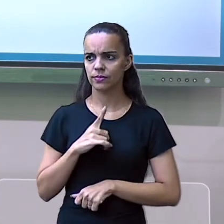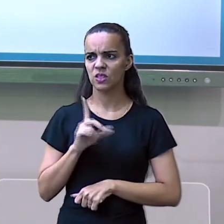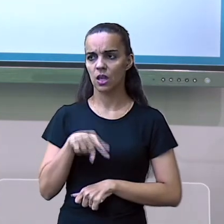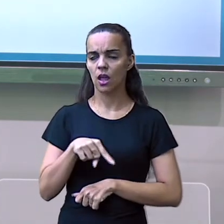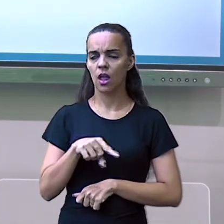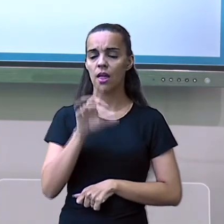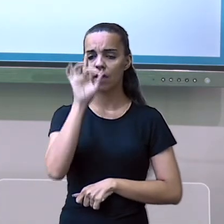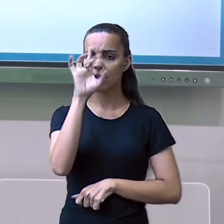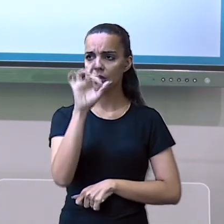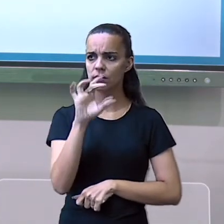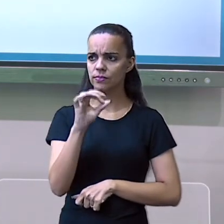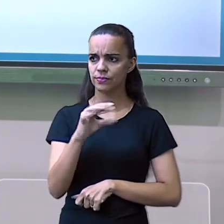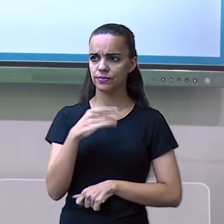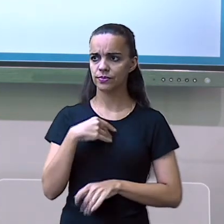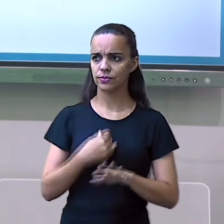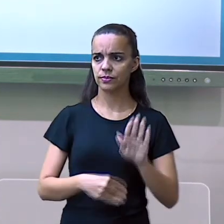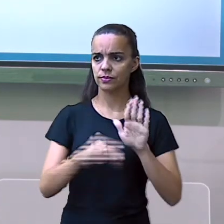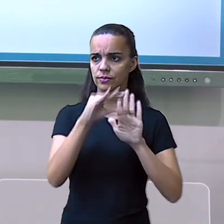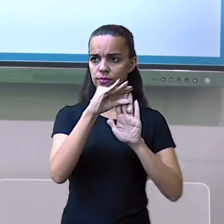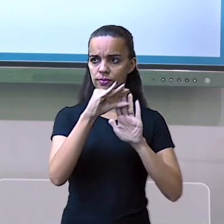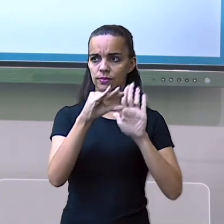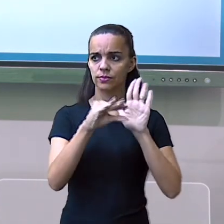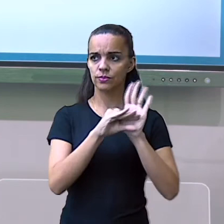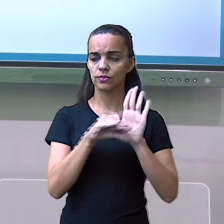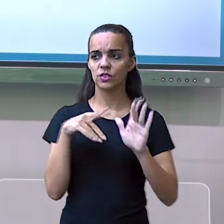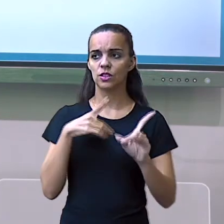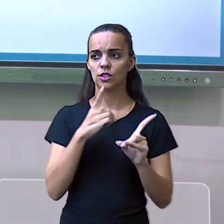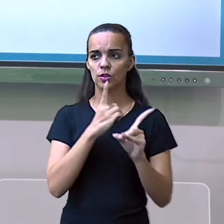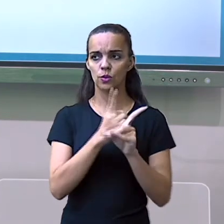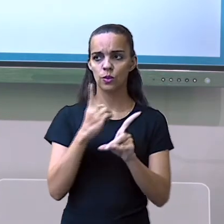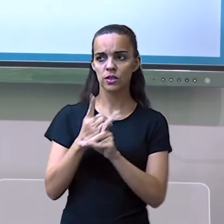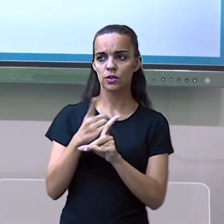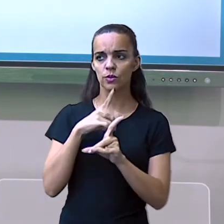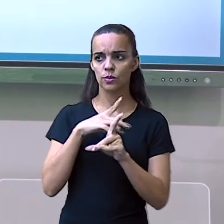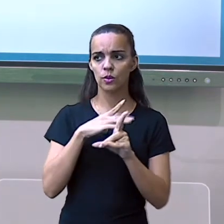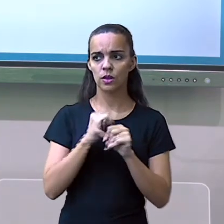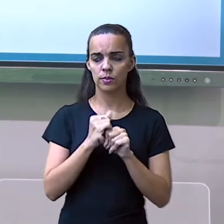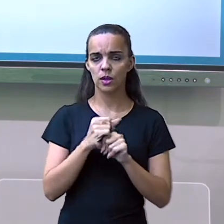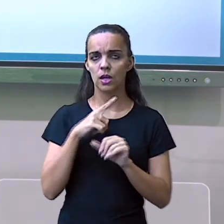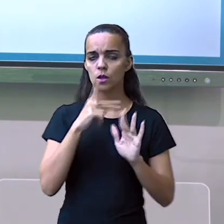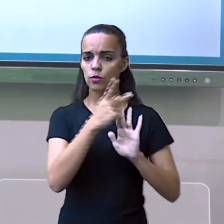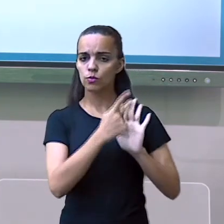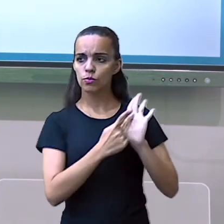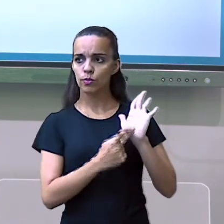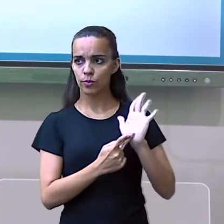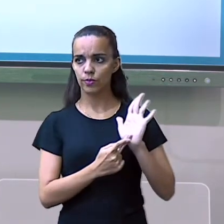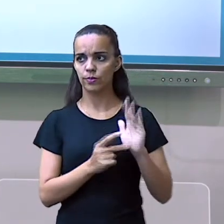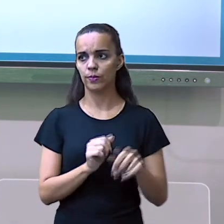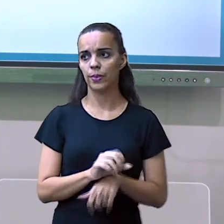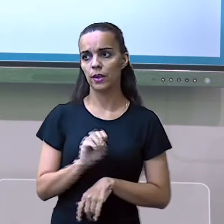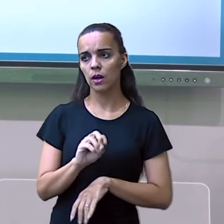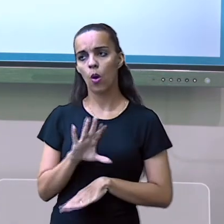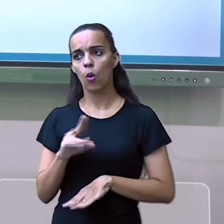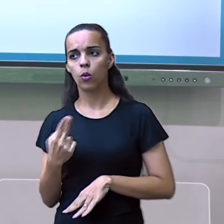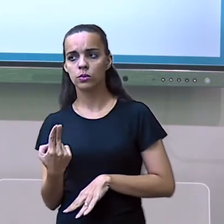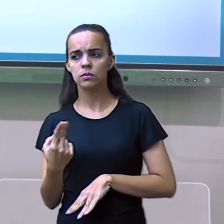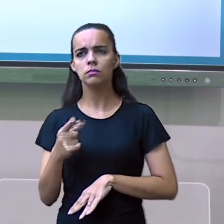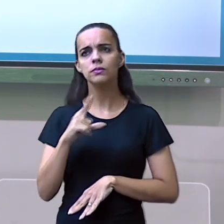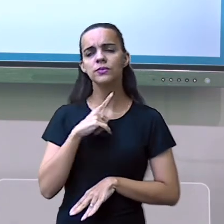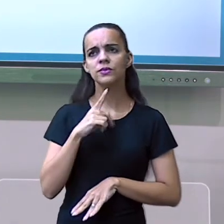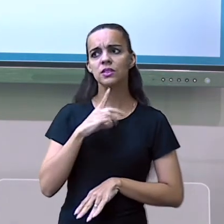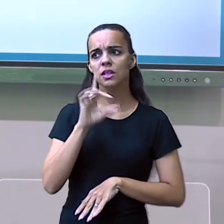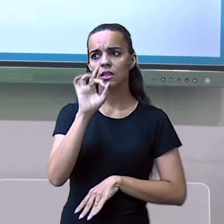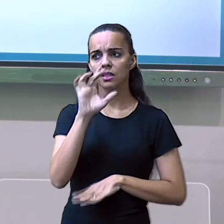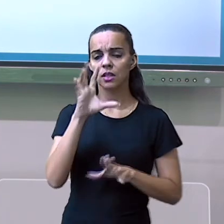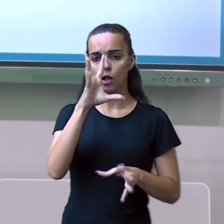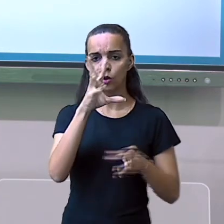é cada uma das seções que constituem um poema, ou seja, cada